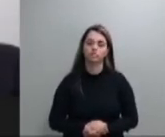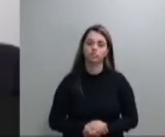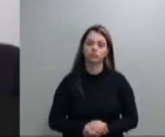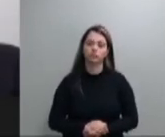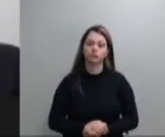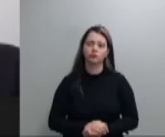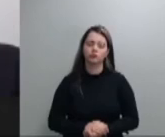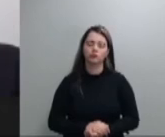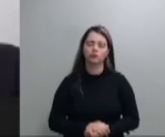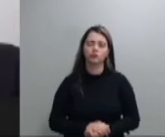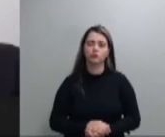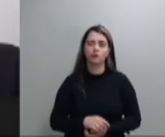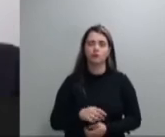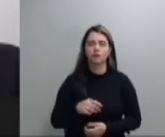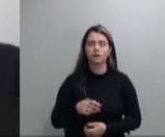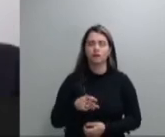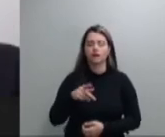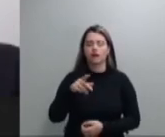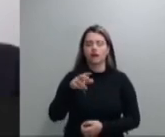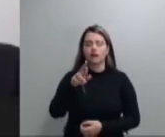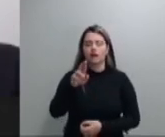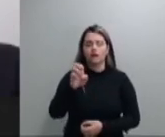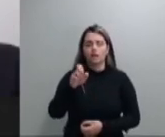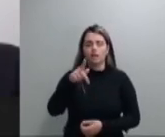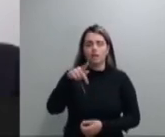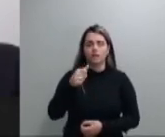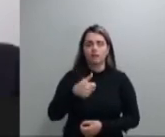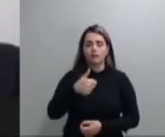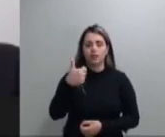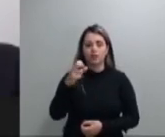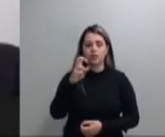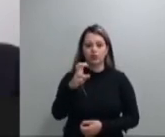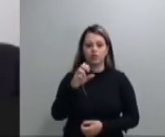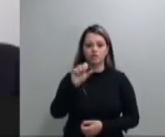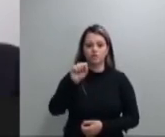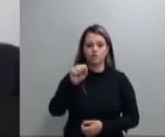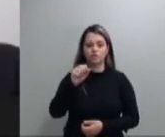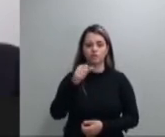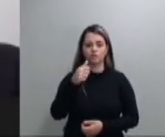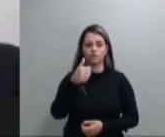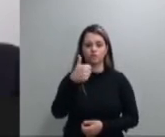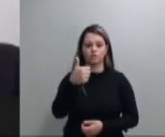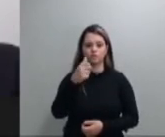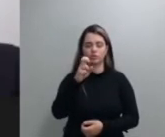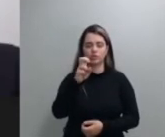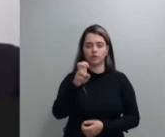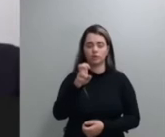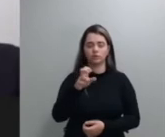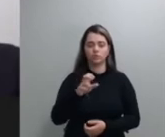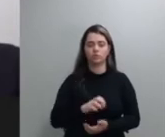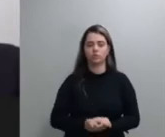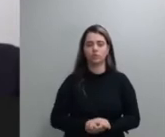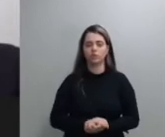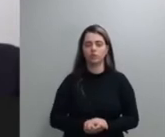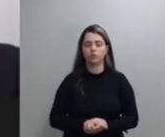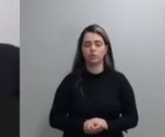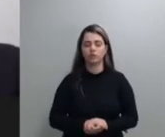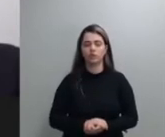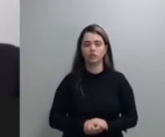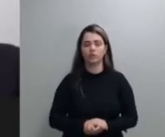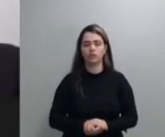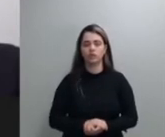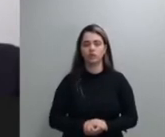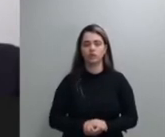-939 onde ele diz nos termos da jurisprudência afirmada no âmbito desta corte as condutas do artigo 10